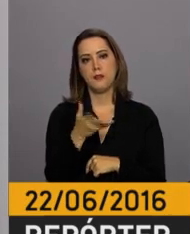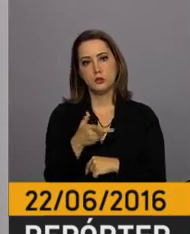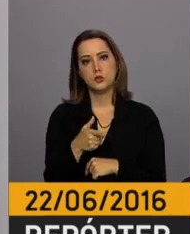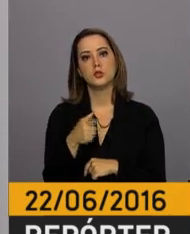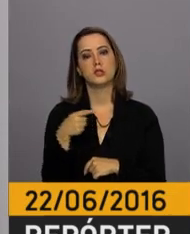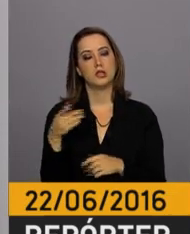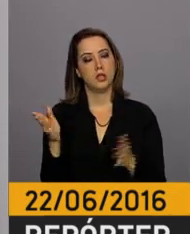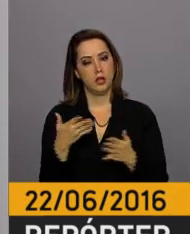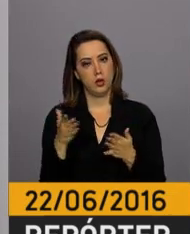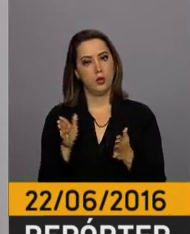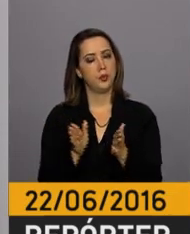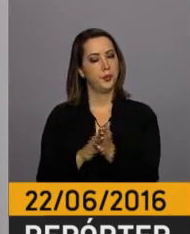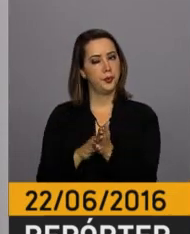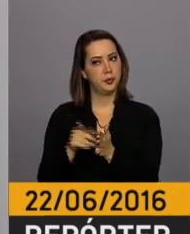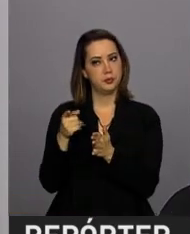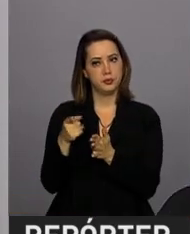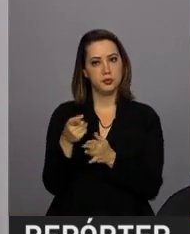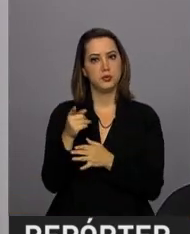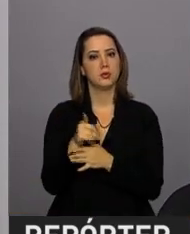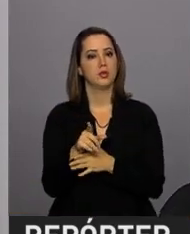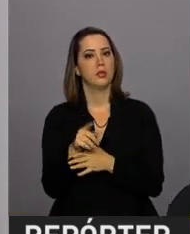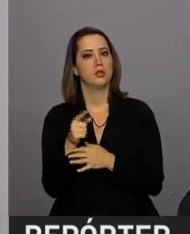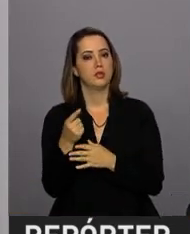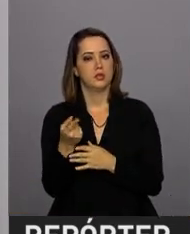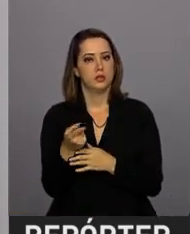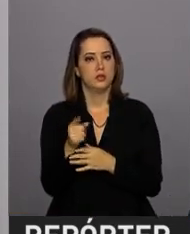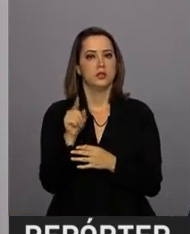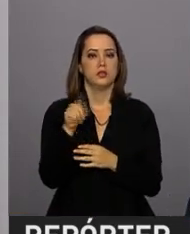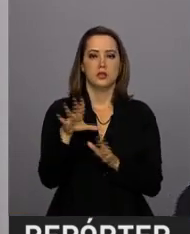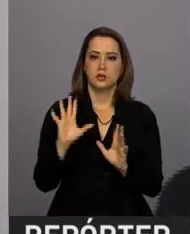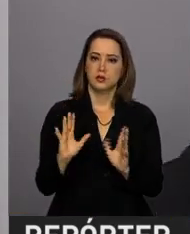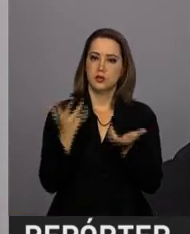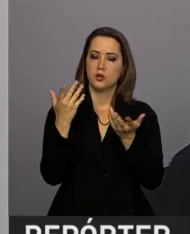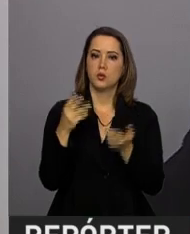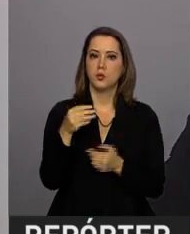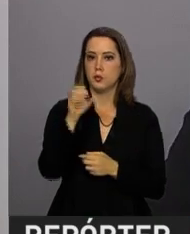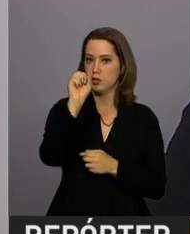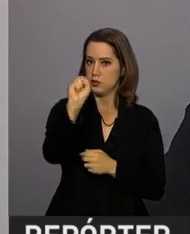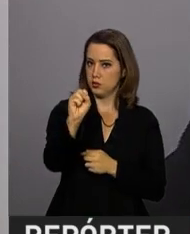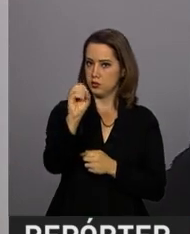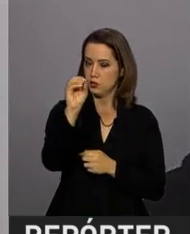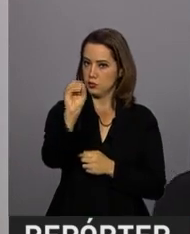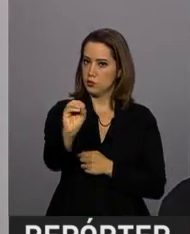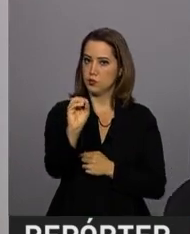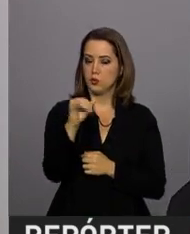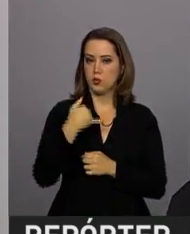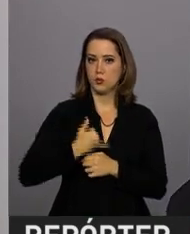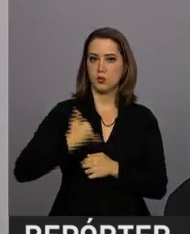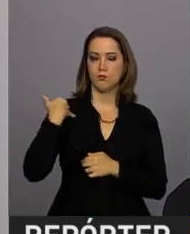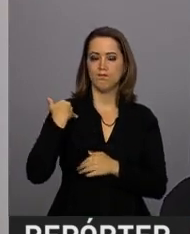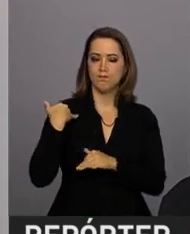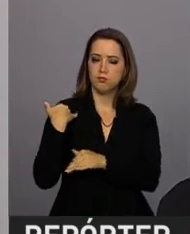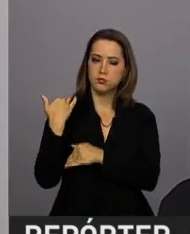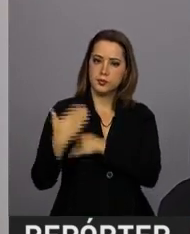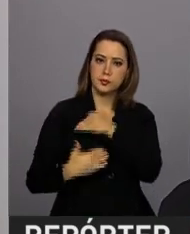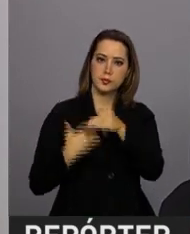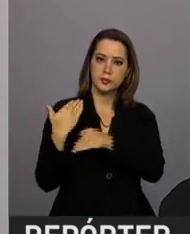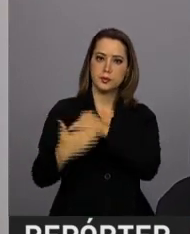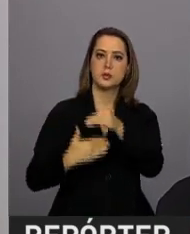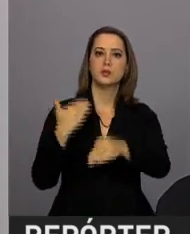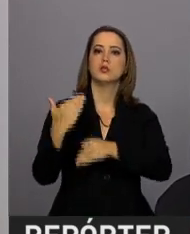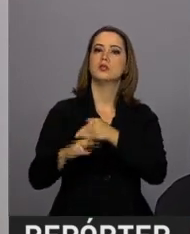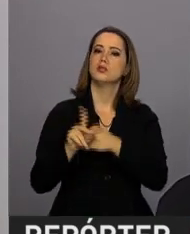passado o o Senor aniversário comemorando 80 anos de uma longa e pría